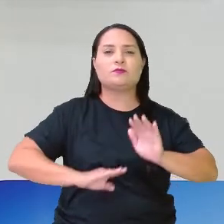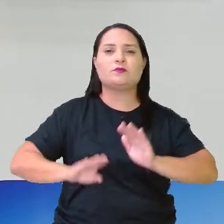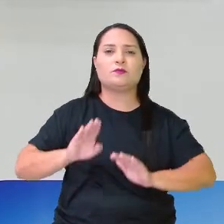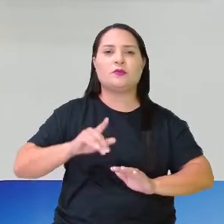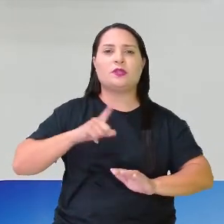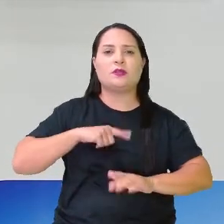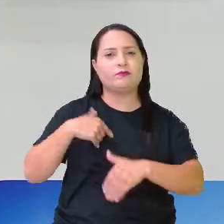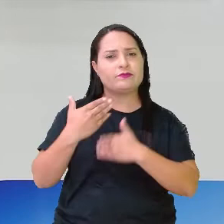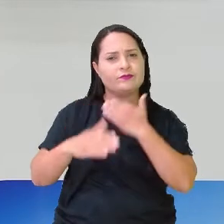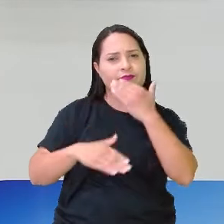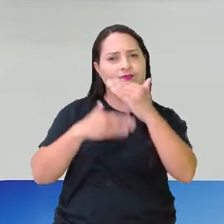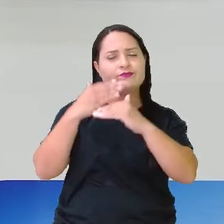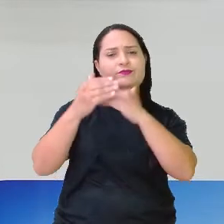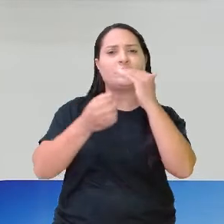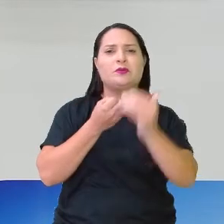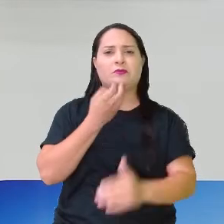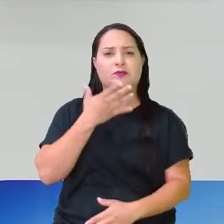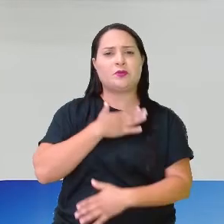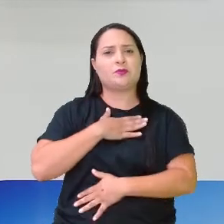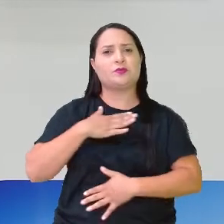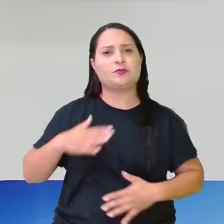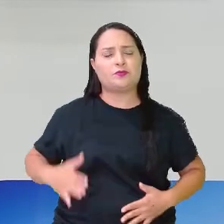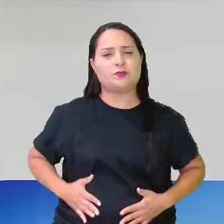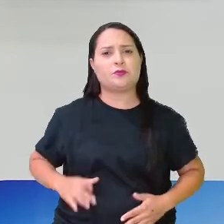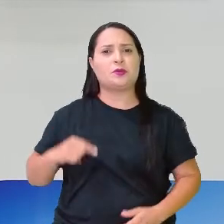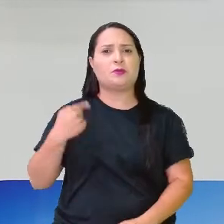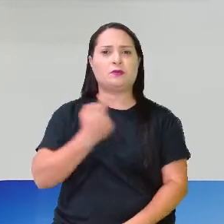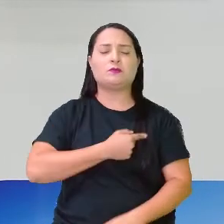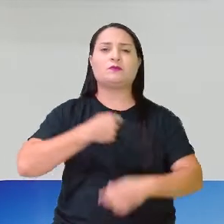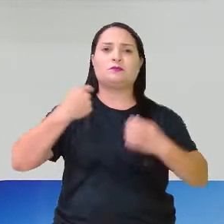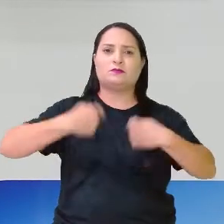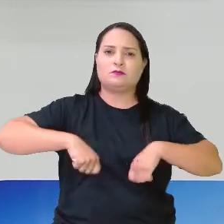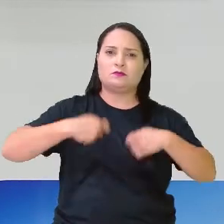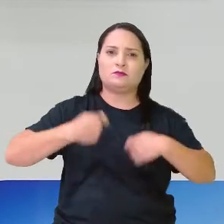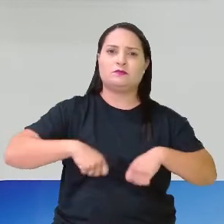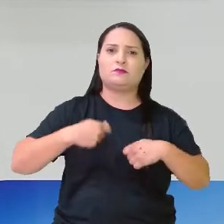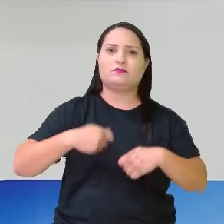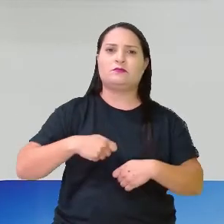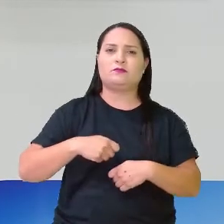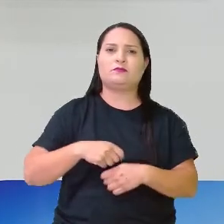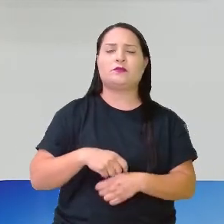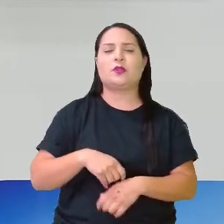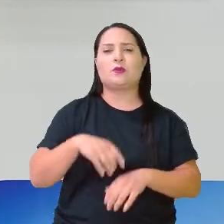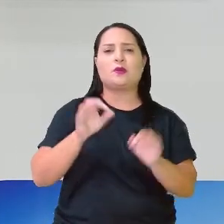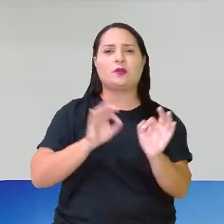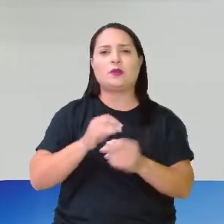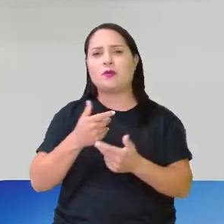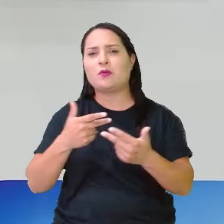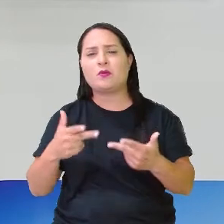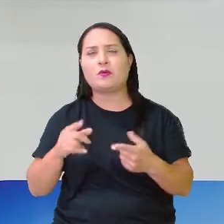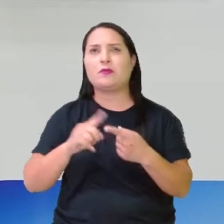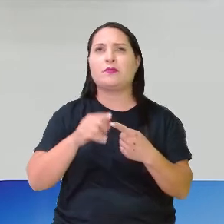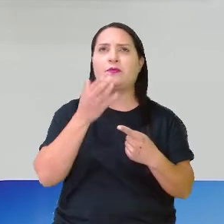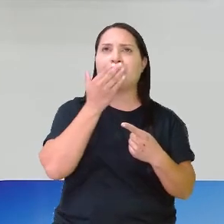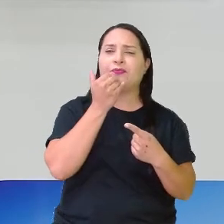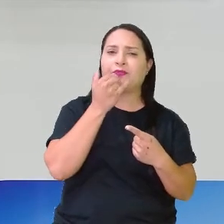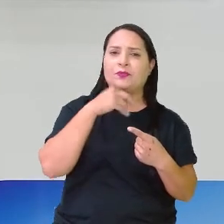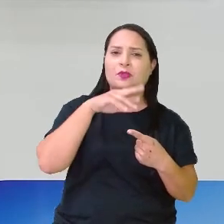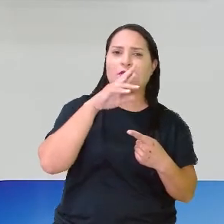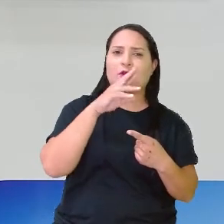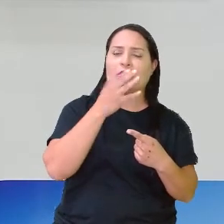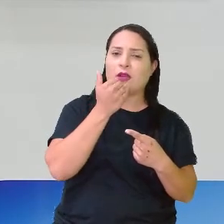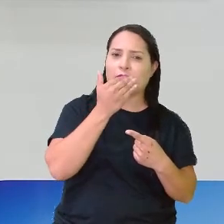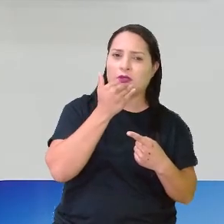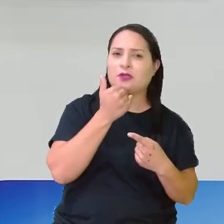bom desempenho, né, do nosso corpo, a gente precisa controlar várias coisas, né? A alimentação é uma